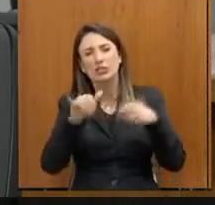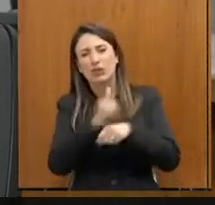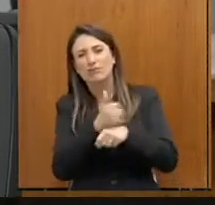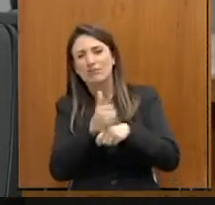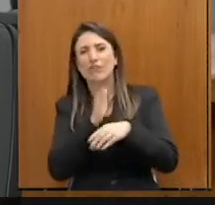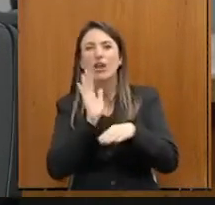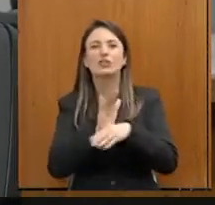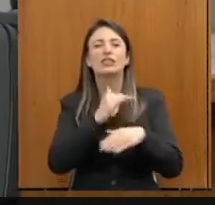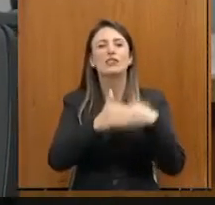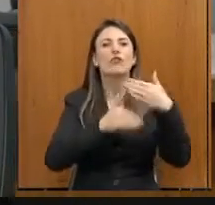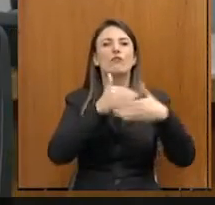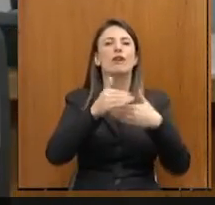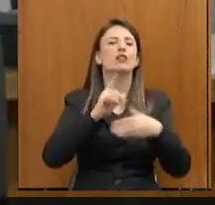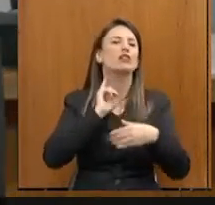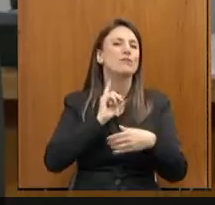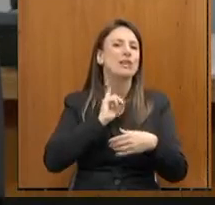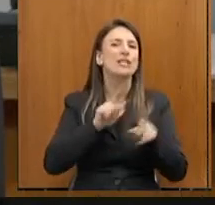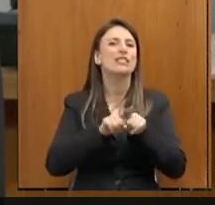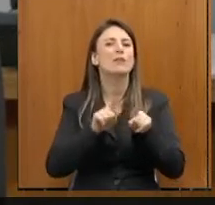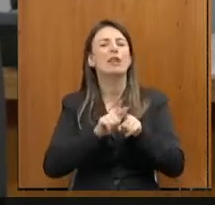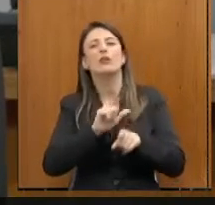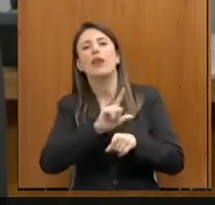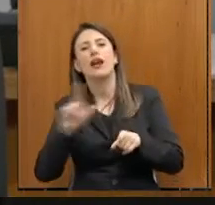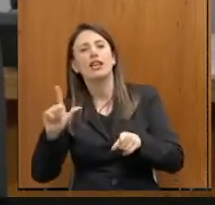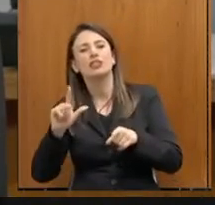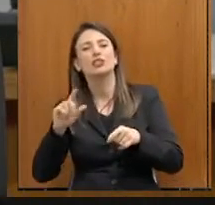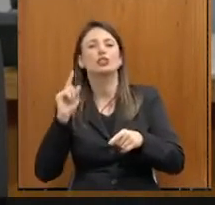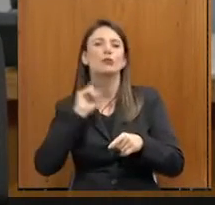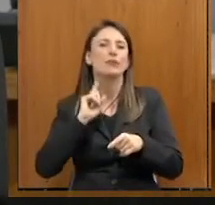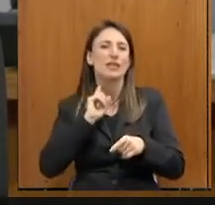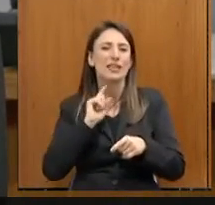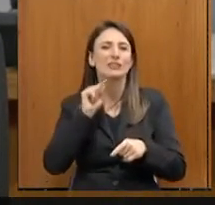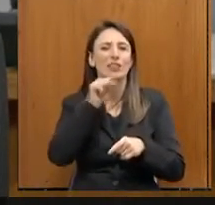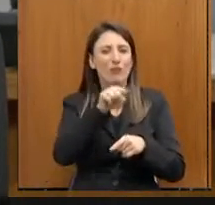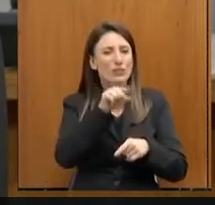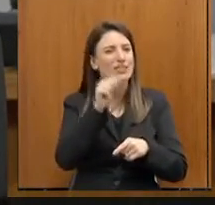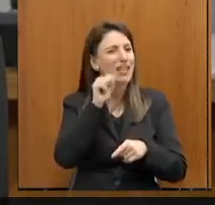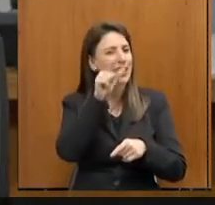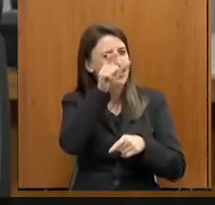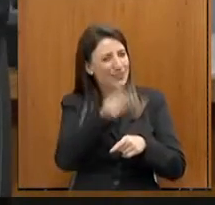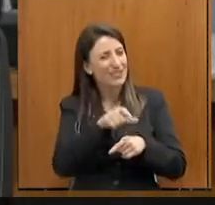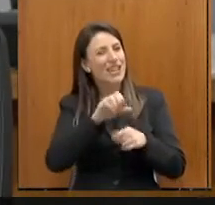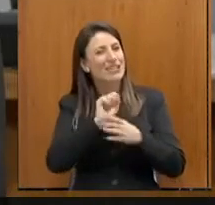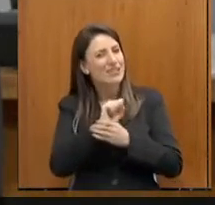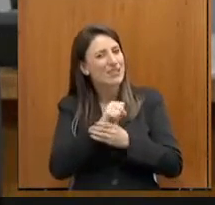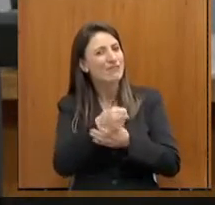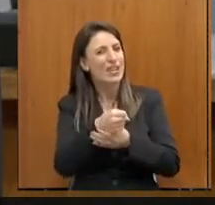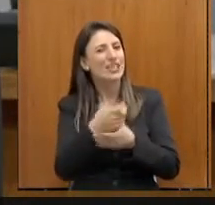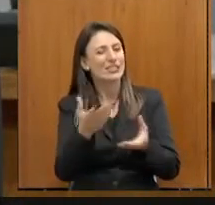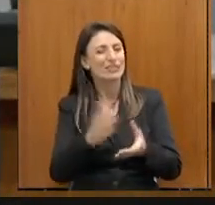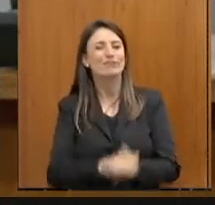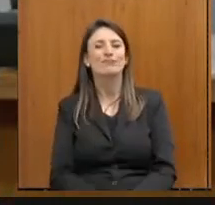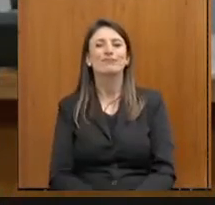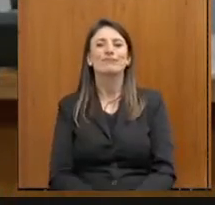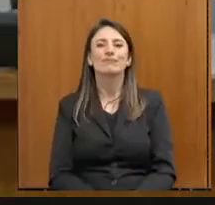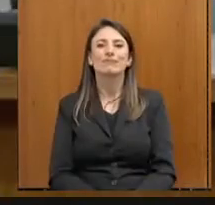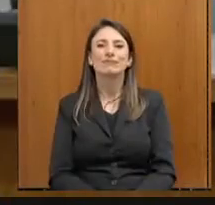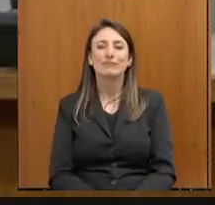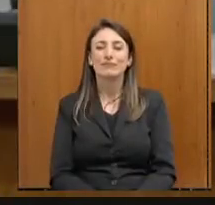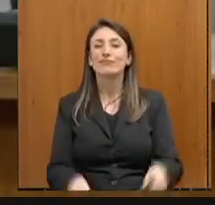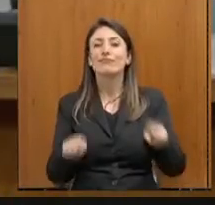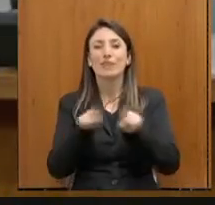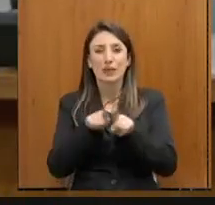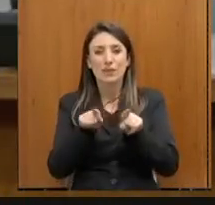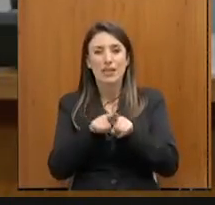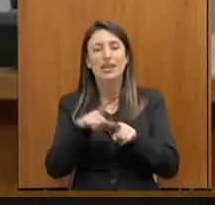e do nosso querido Leste de Minas do qual a senhora tanto defende com mais estrelas temos também é o